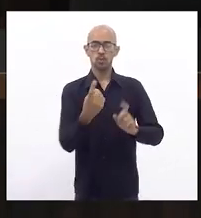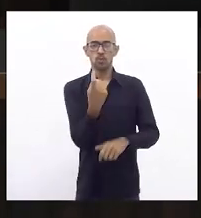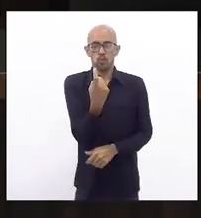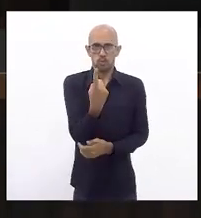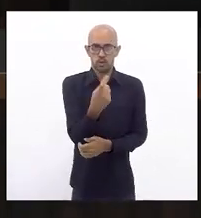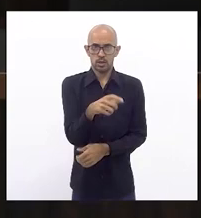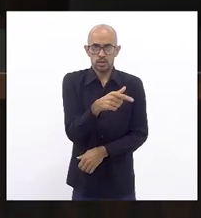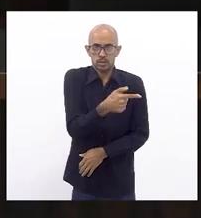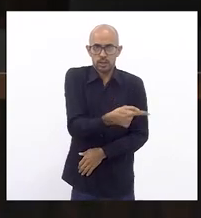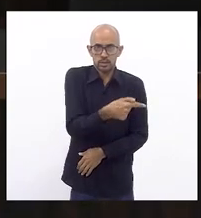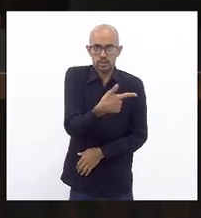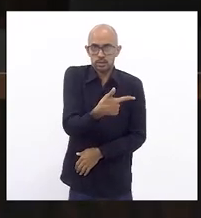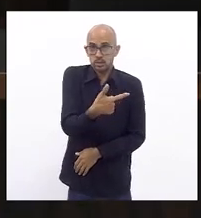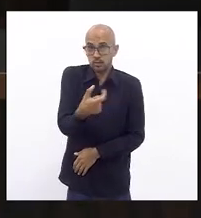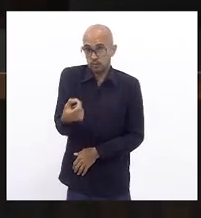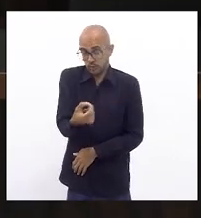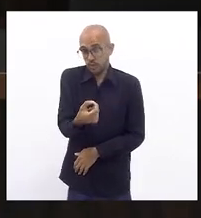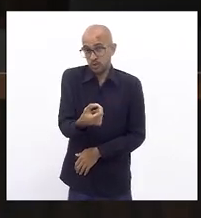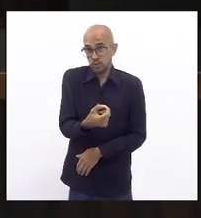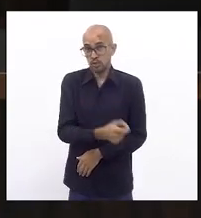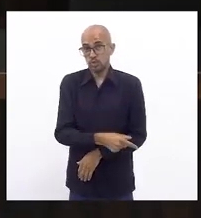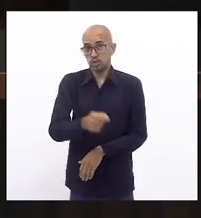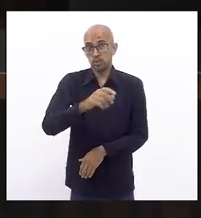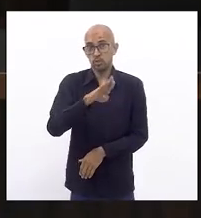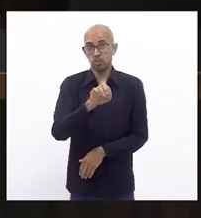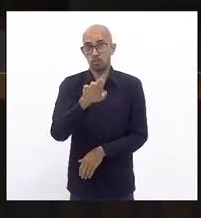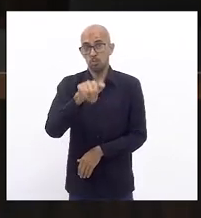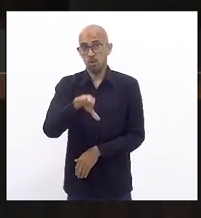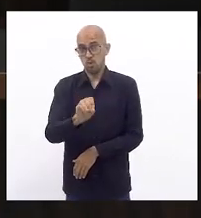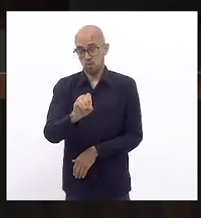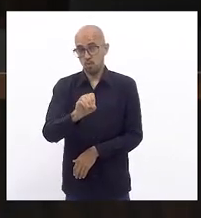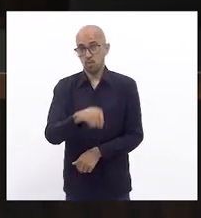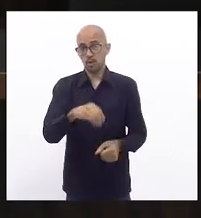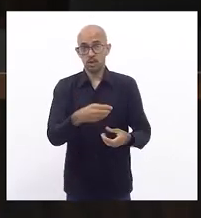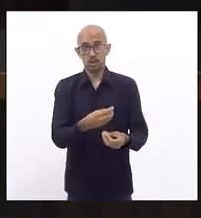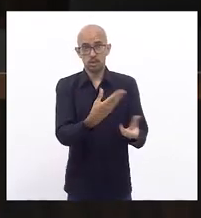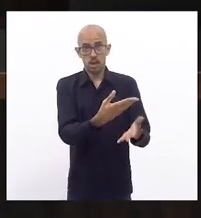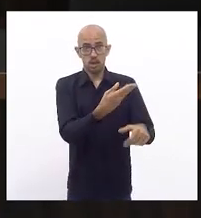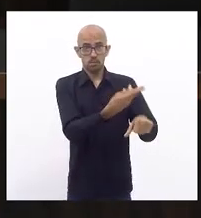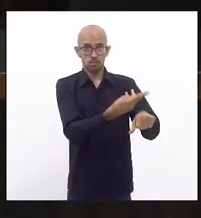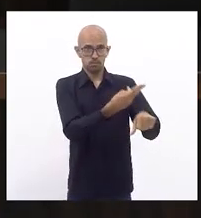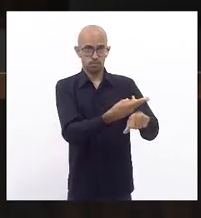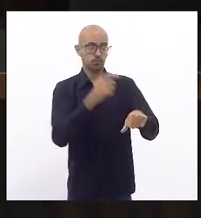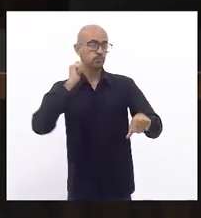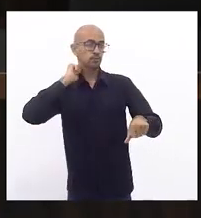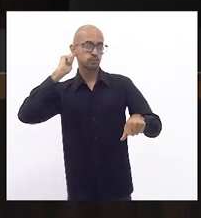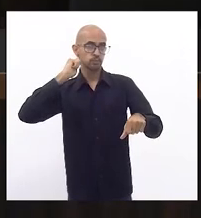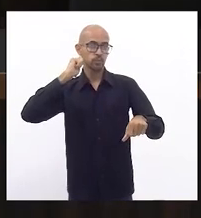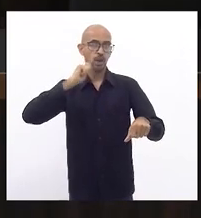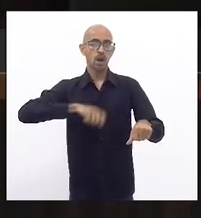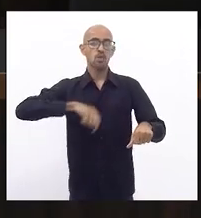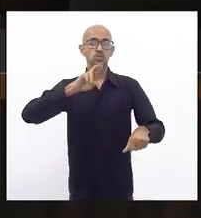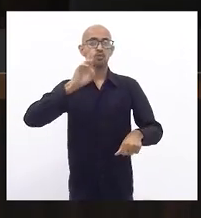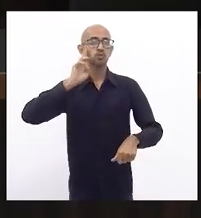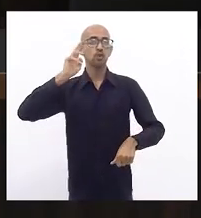número 720, 2021, da autoria do deputado Bruno Dauari, que concede medalha Tiradentes seu respectivo diploma ao senhor